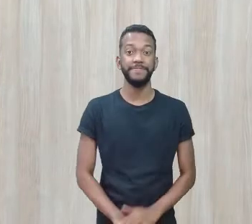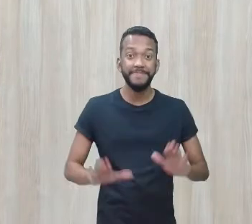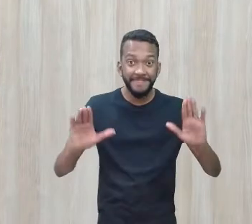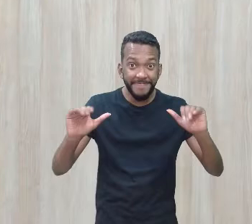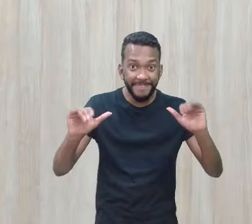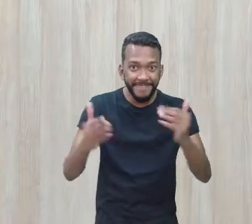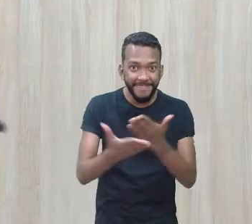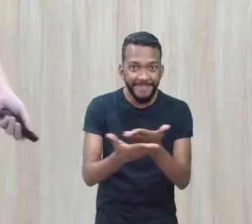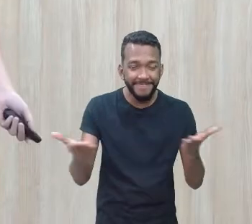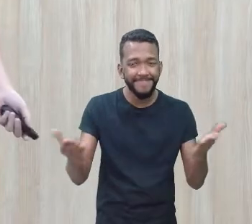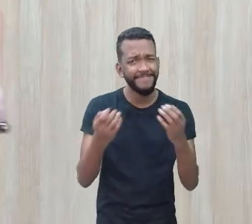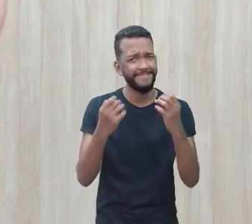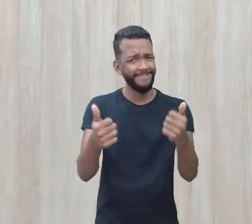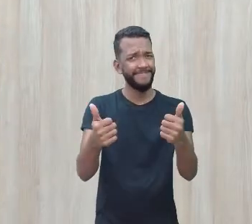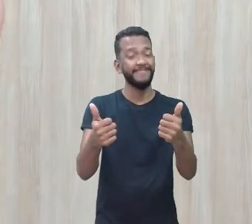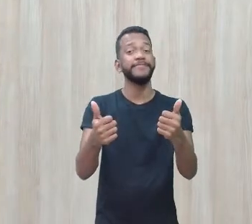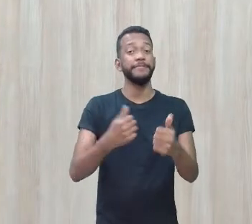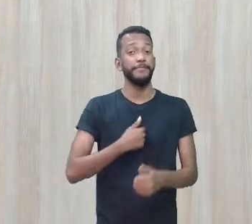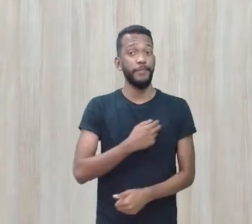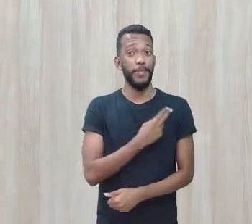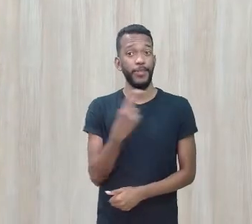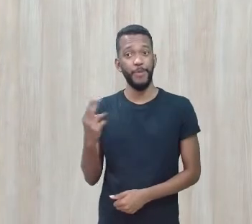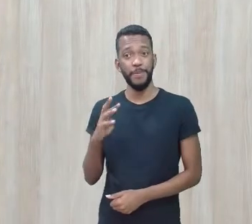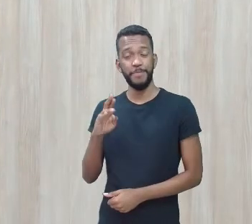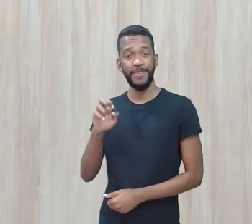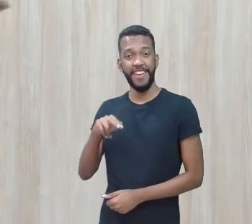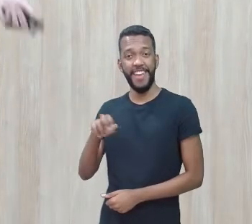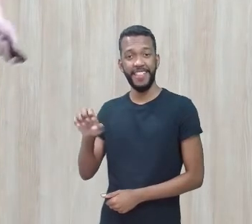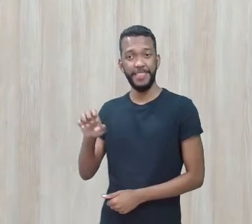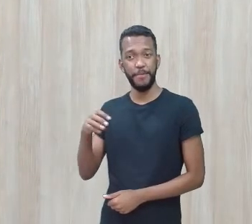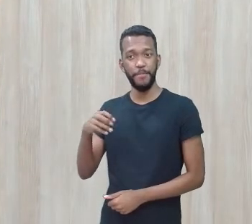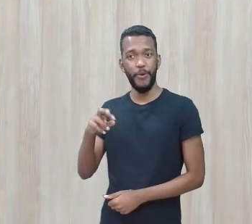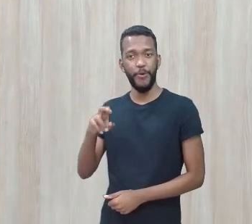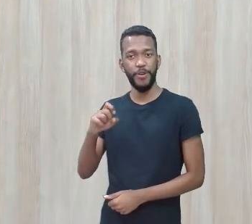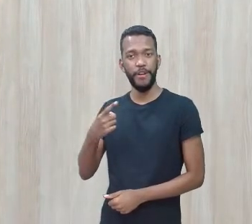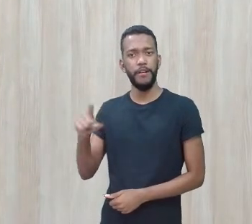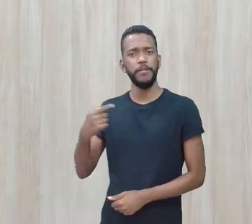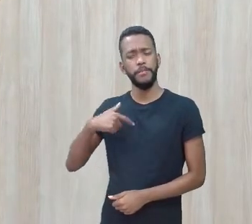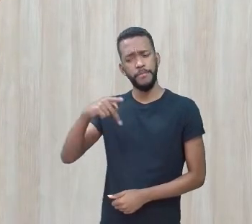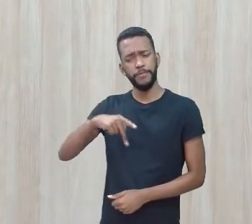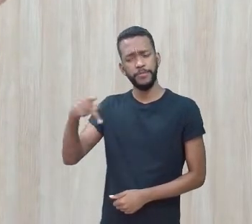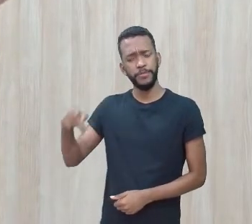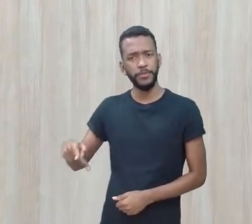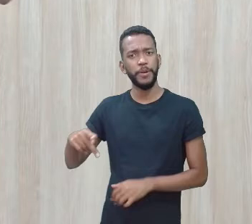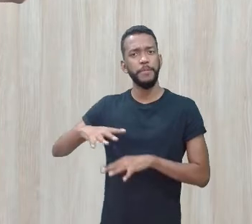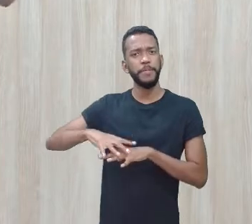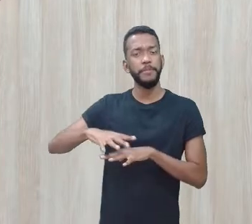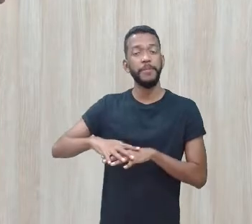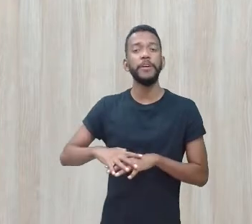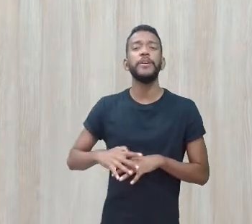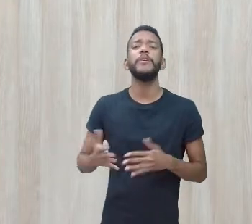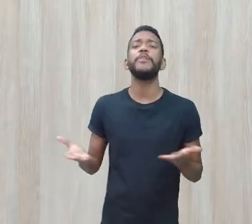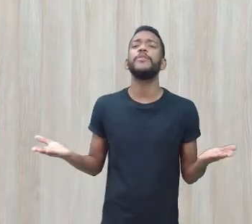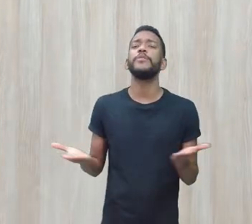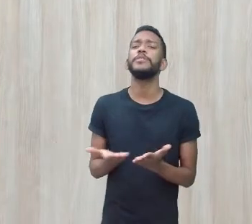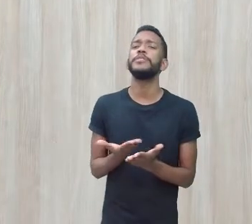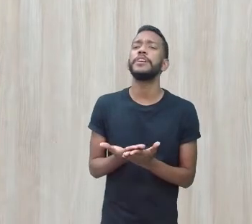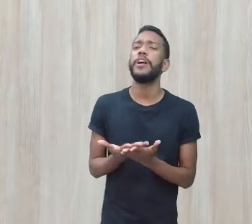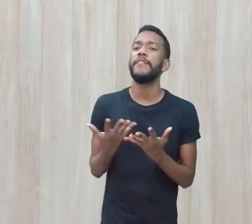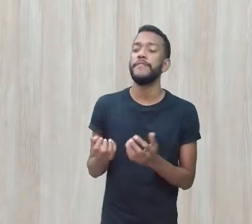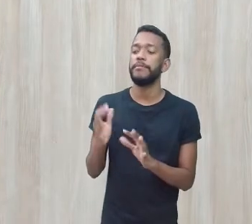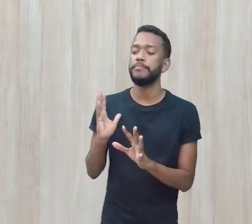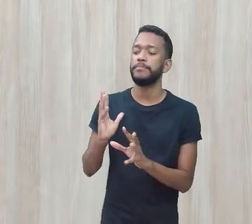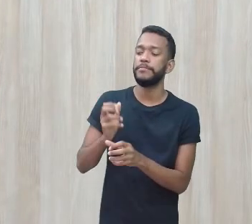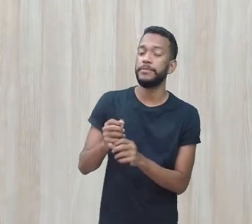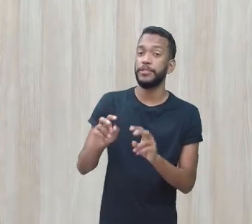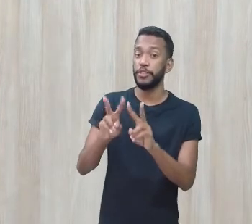Oi, pessoal, tudo bem? Eu me chamo Briane Mourão, sou professora de matemática e a nossa aula hoje vai lembrar um pouquinho dos